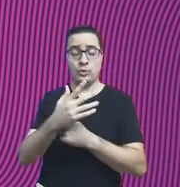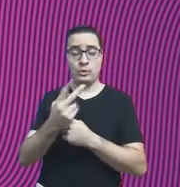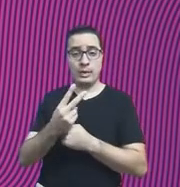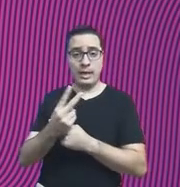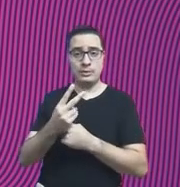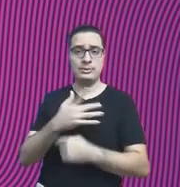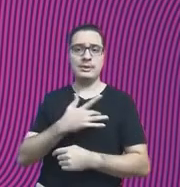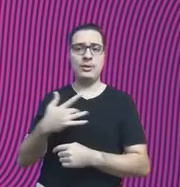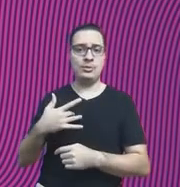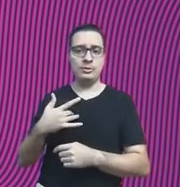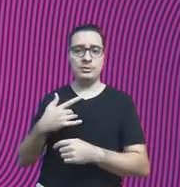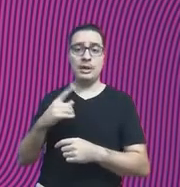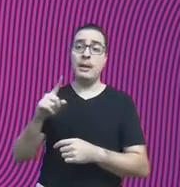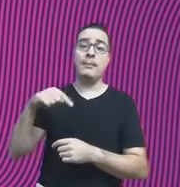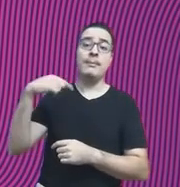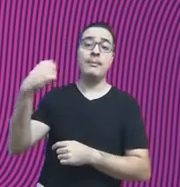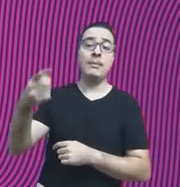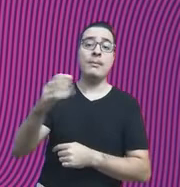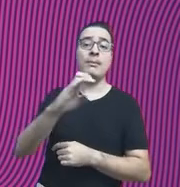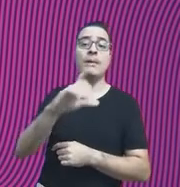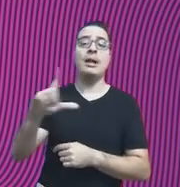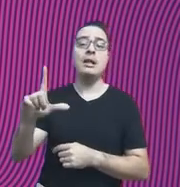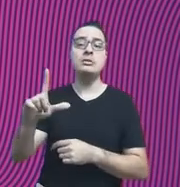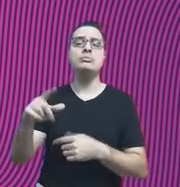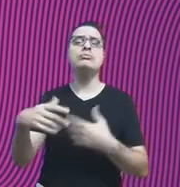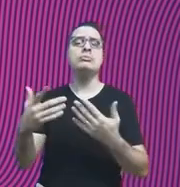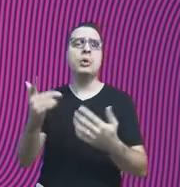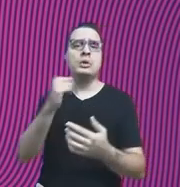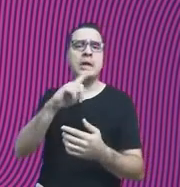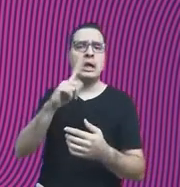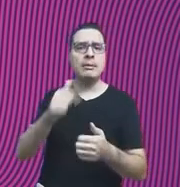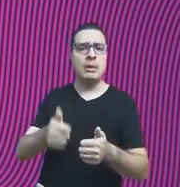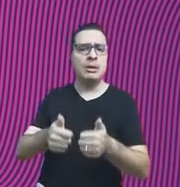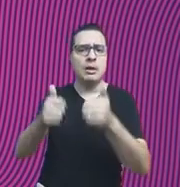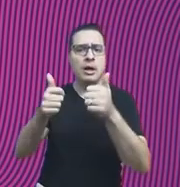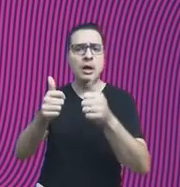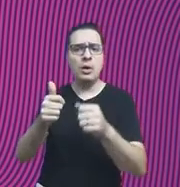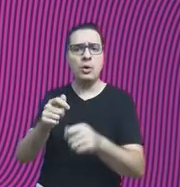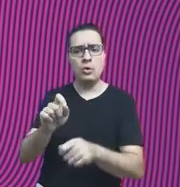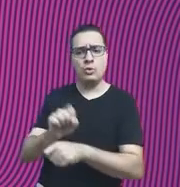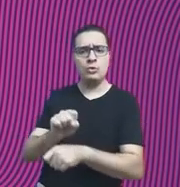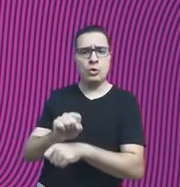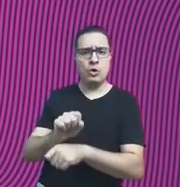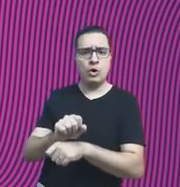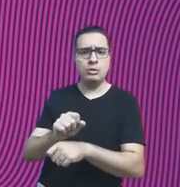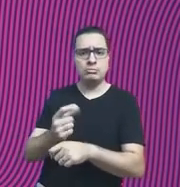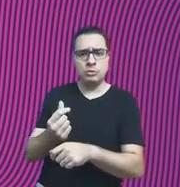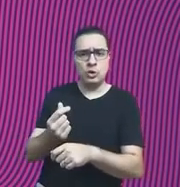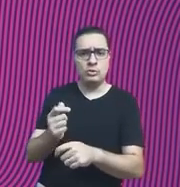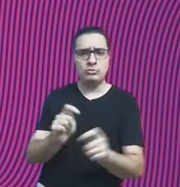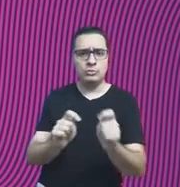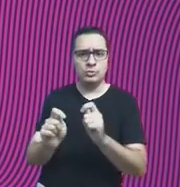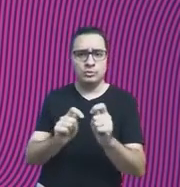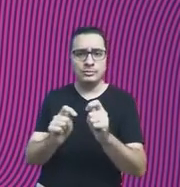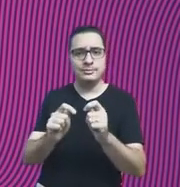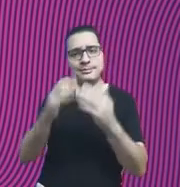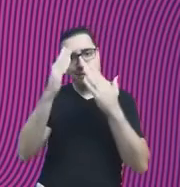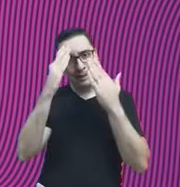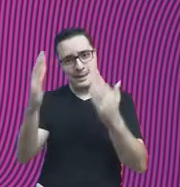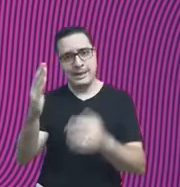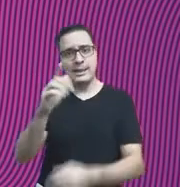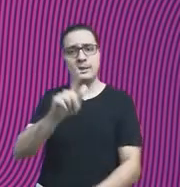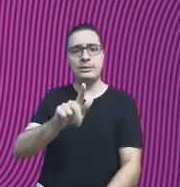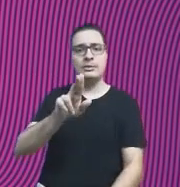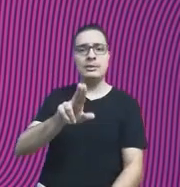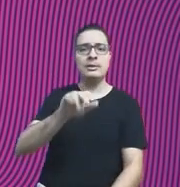os clientes. Pode gerar ganhos de eficiência e controle de custos? Guilherme, obrigado, é um prazer estar com você. A palavra é